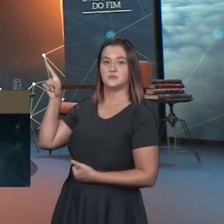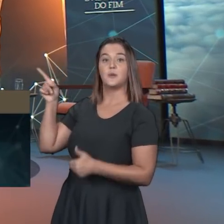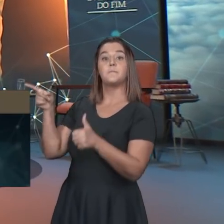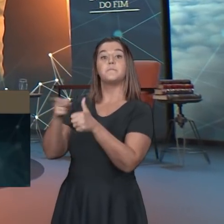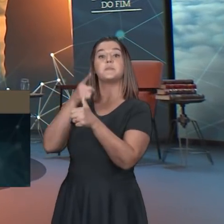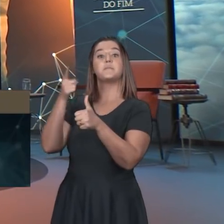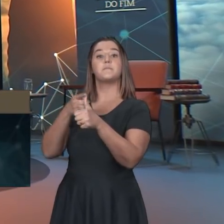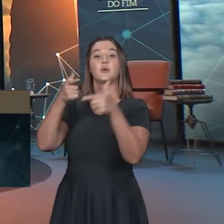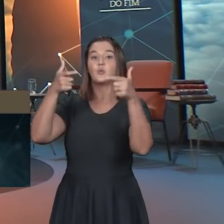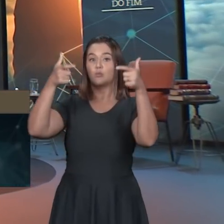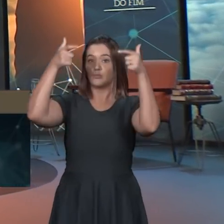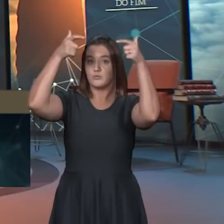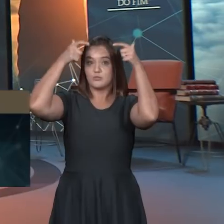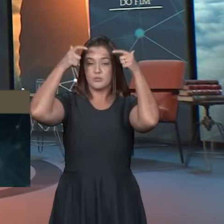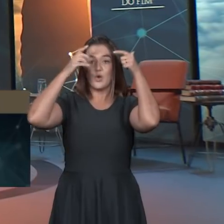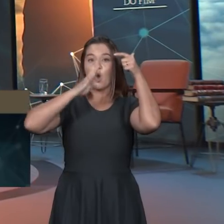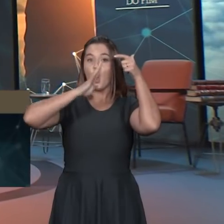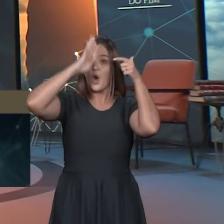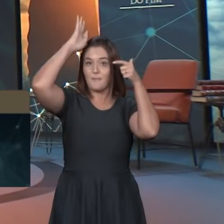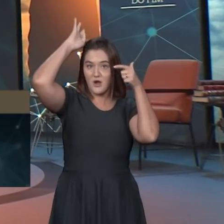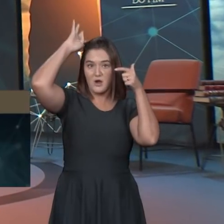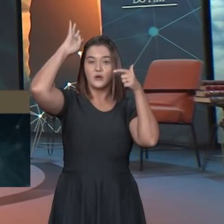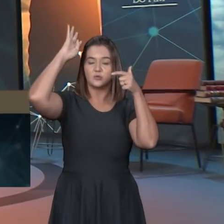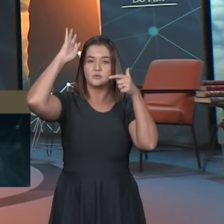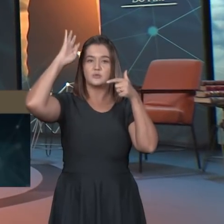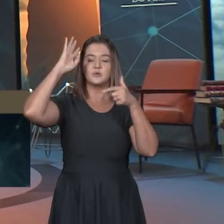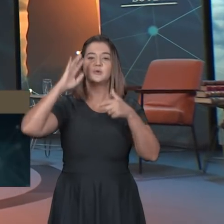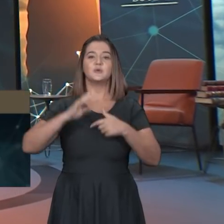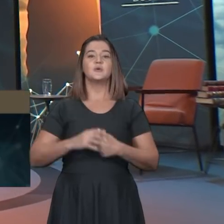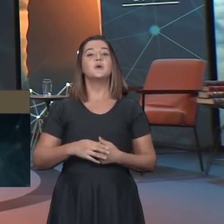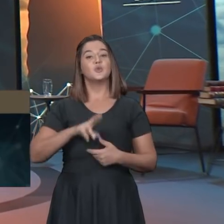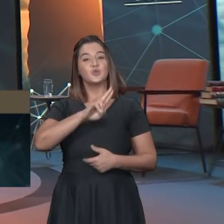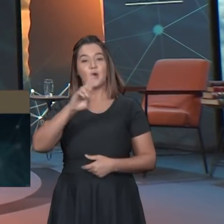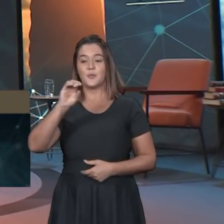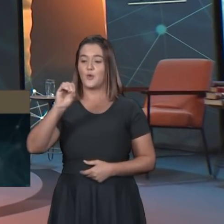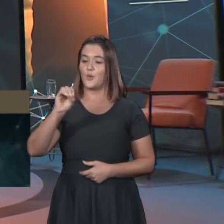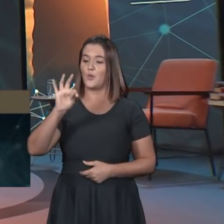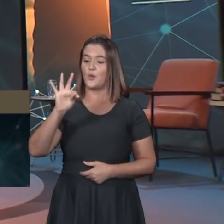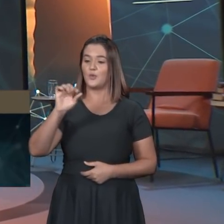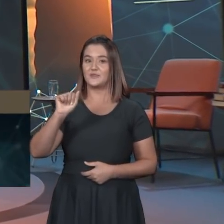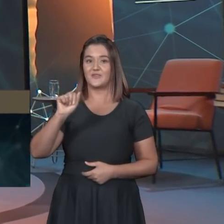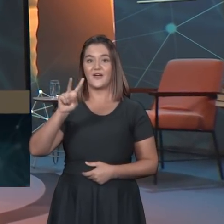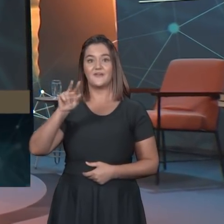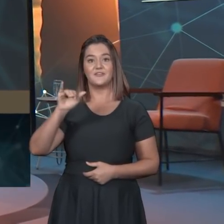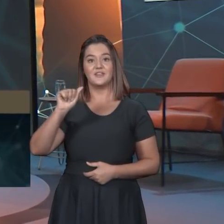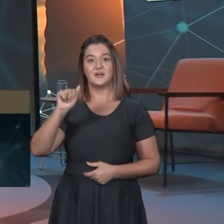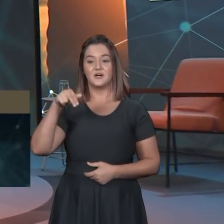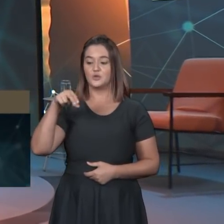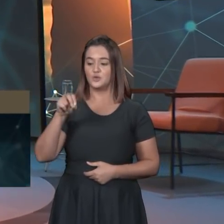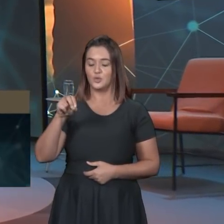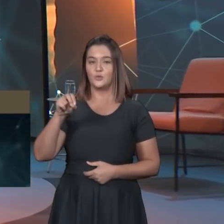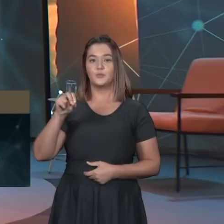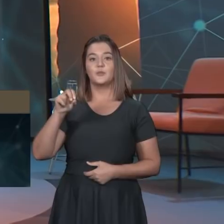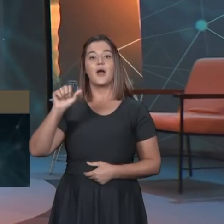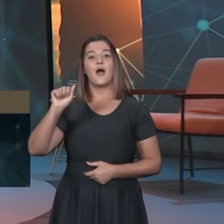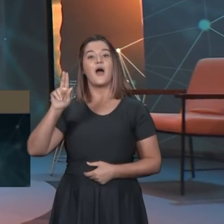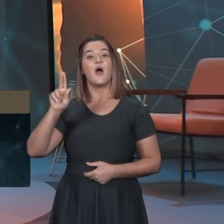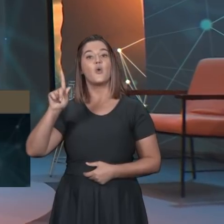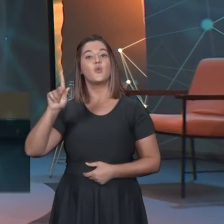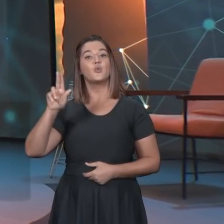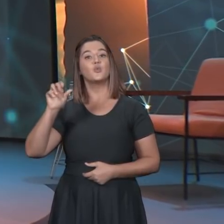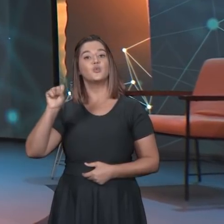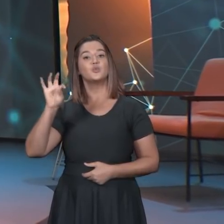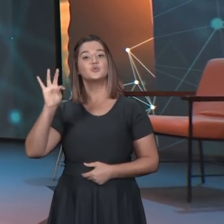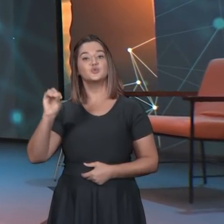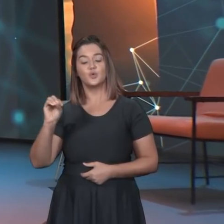imperador romano. E ele acabou assumindo o nome de Otaviano Augusto César. E a partir dele, todos os